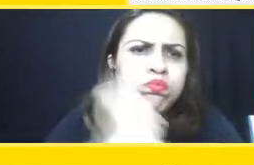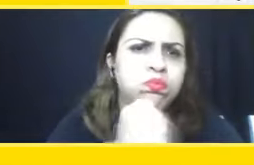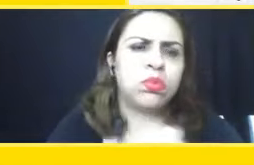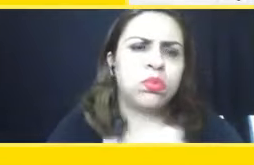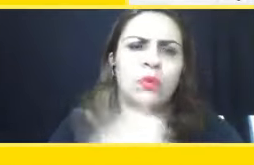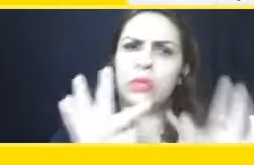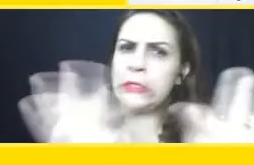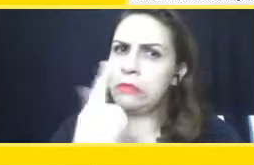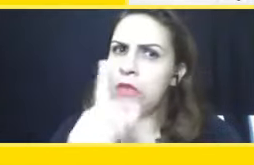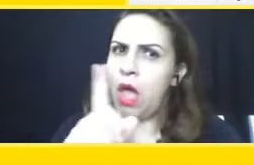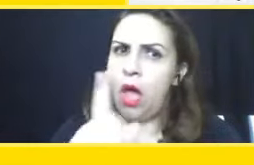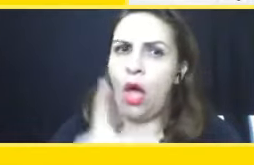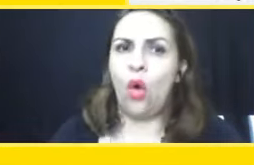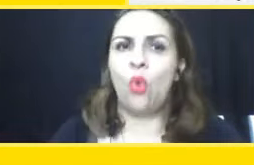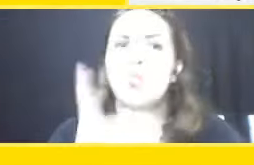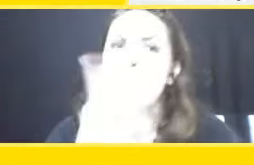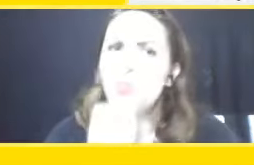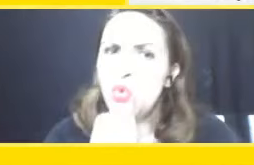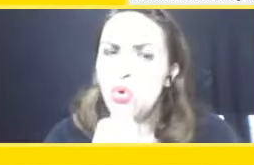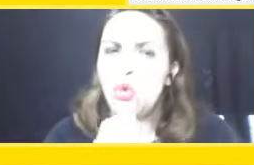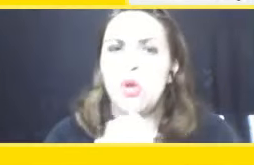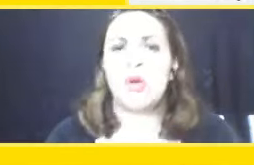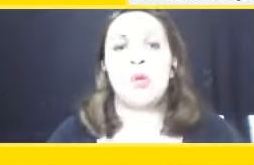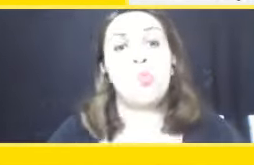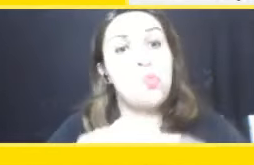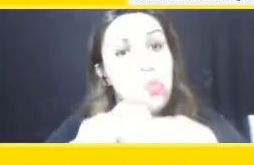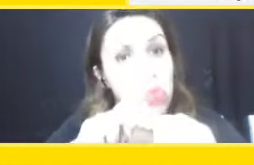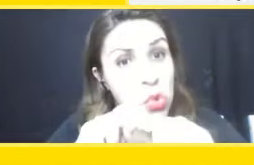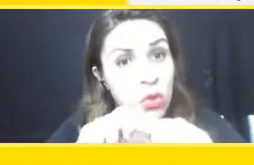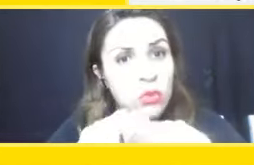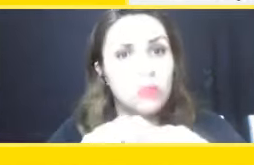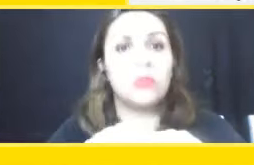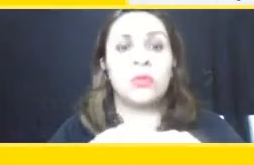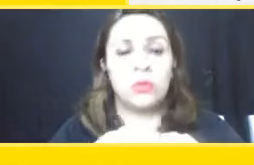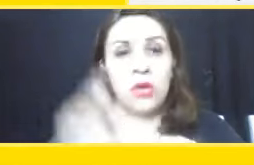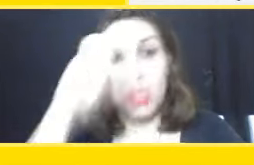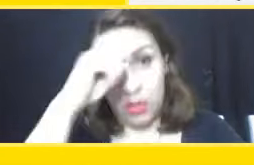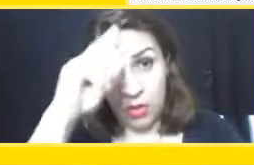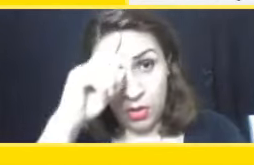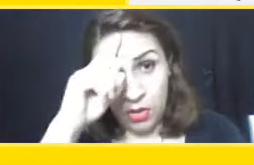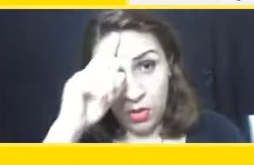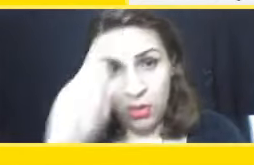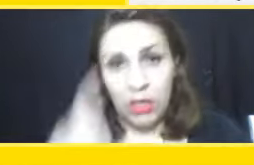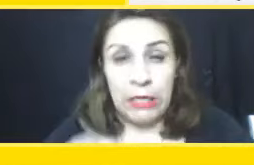isso, por não ter um hospital de campanha ainda na Ceilândia, se a Fecomércio tivesse